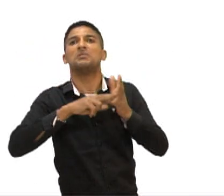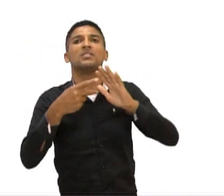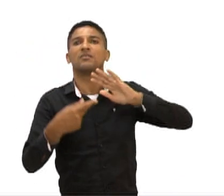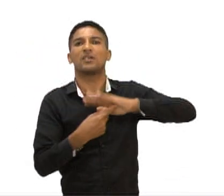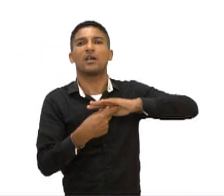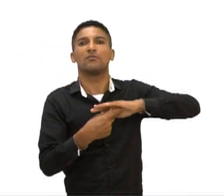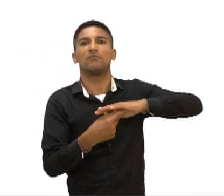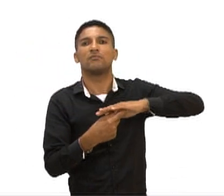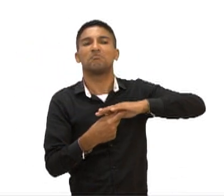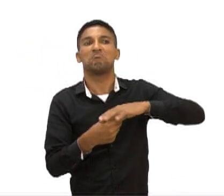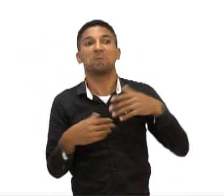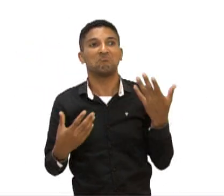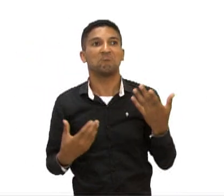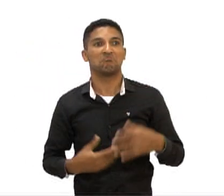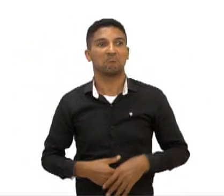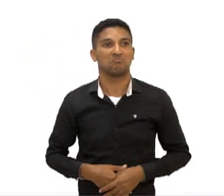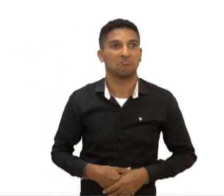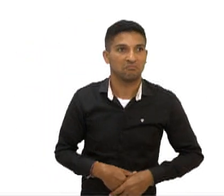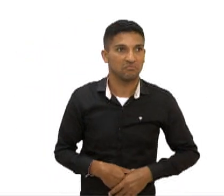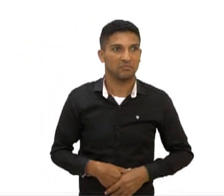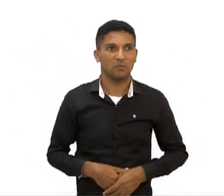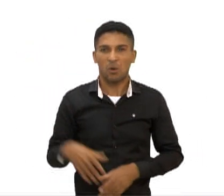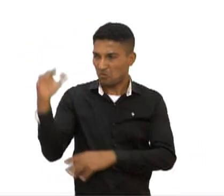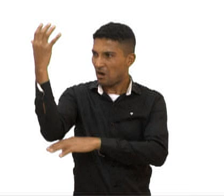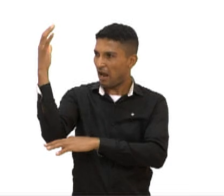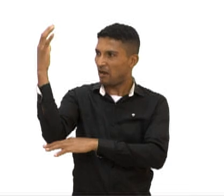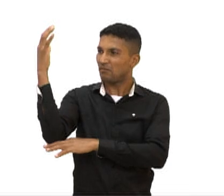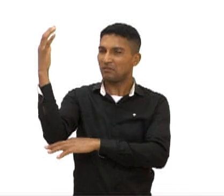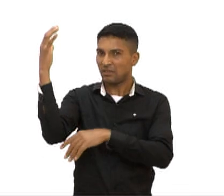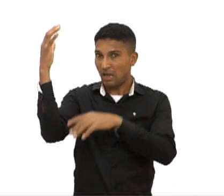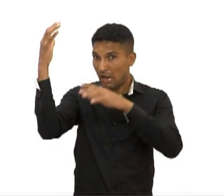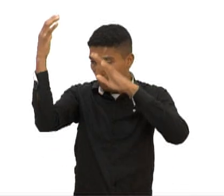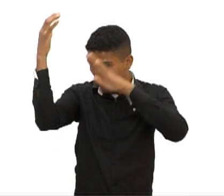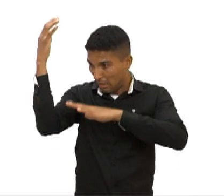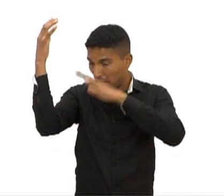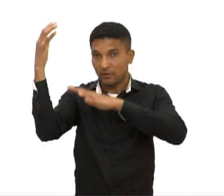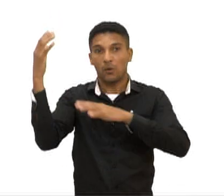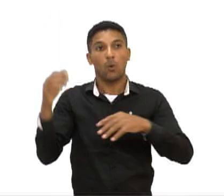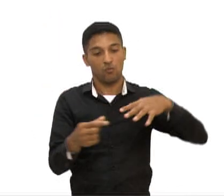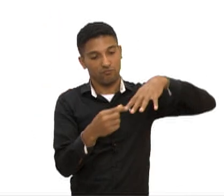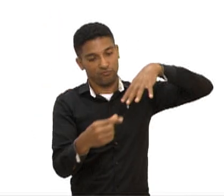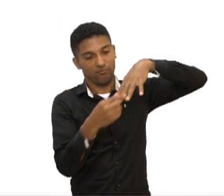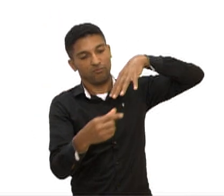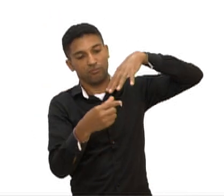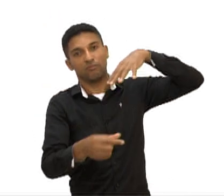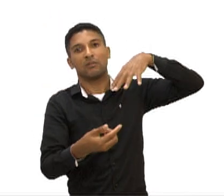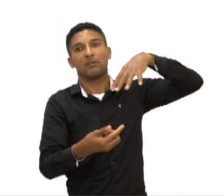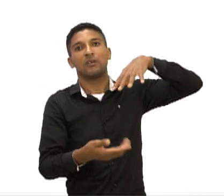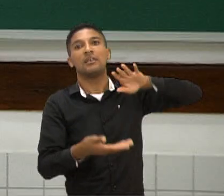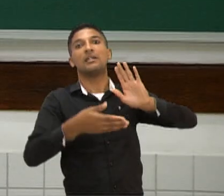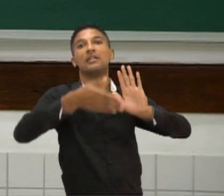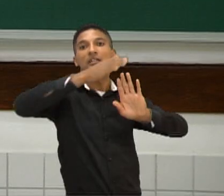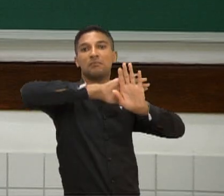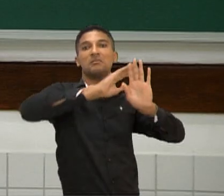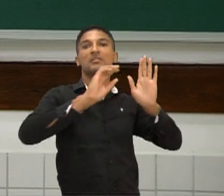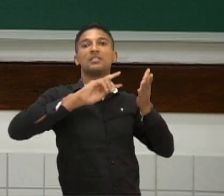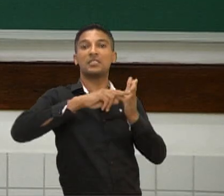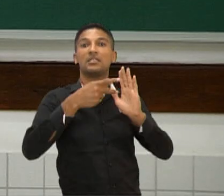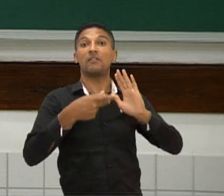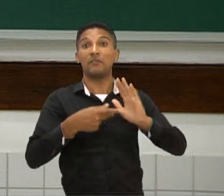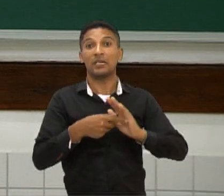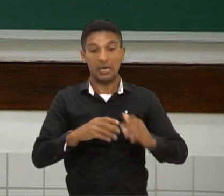B. As fitas têm o significado do renascimento de Cristo. Dá um tempinho para vocês